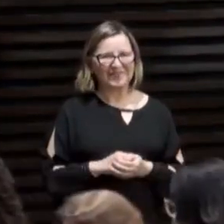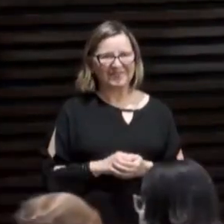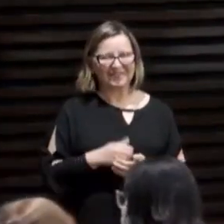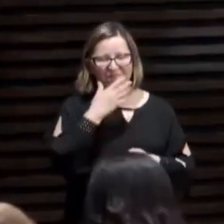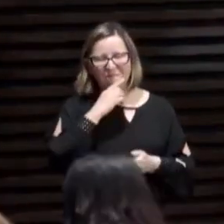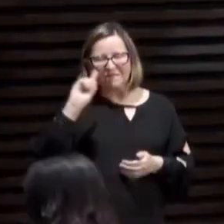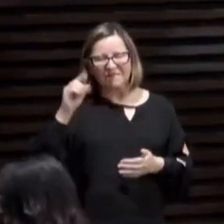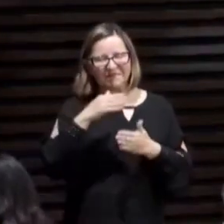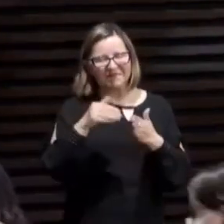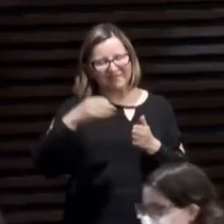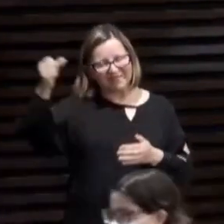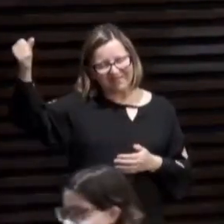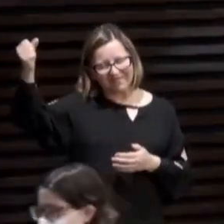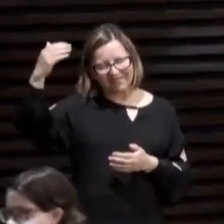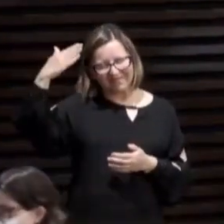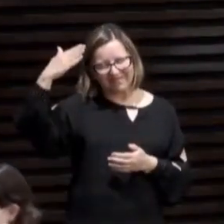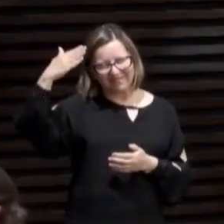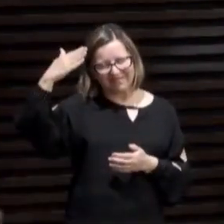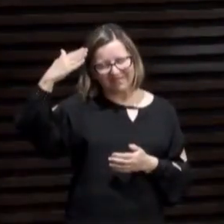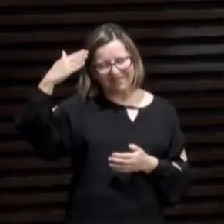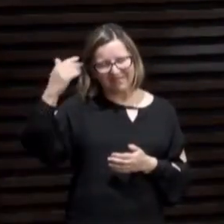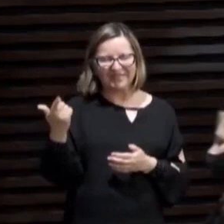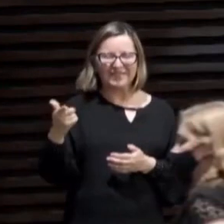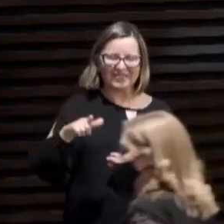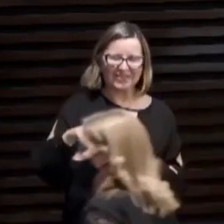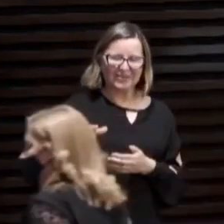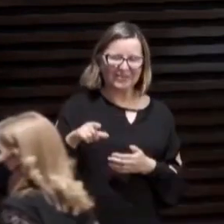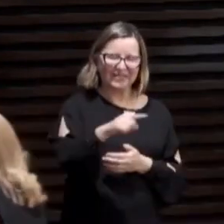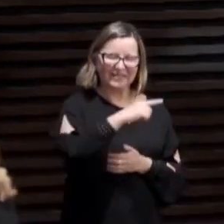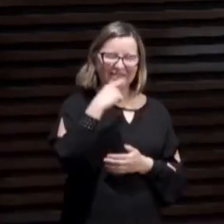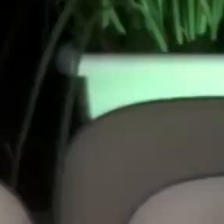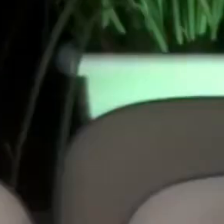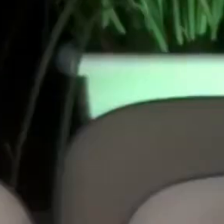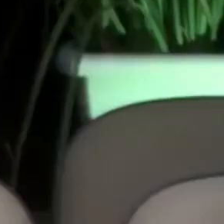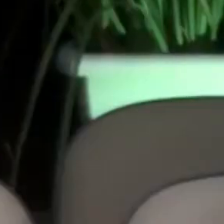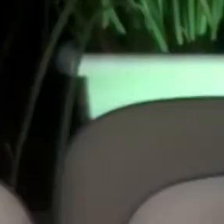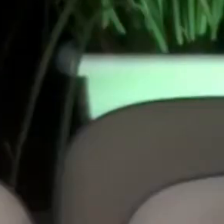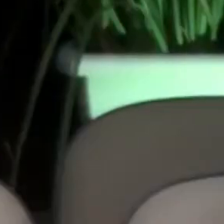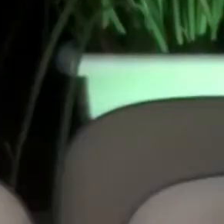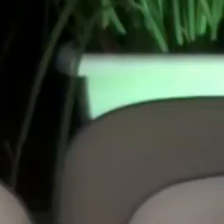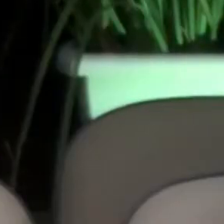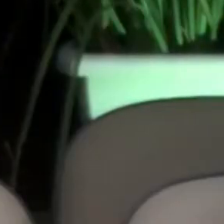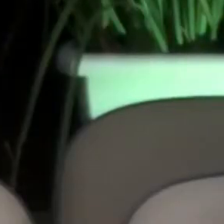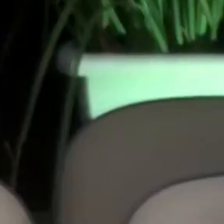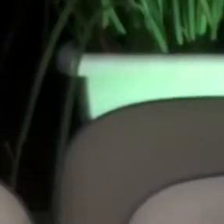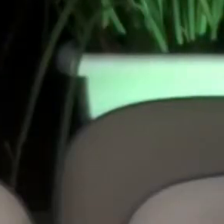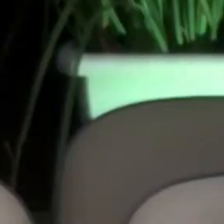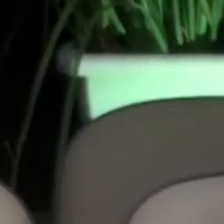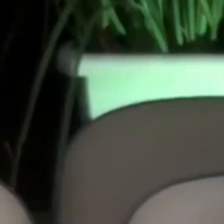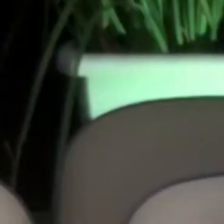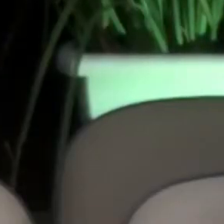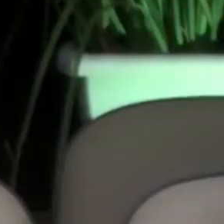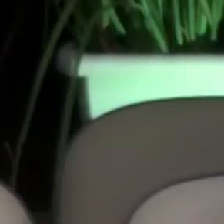Pai de toda graça, uma vez mais estamos diante do teu trono de graça e te